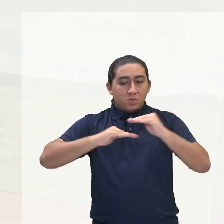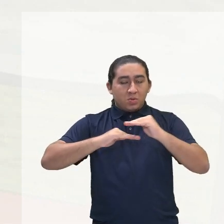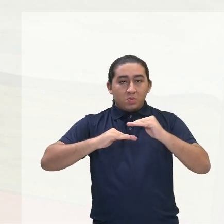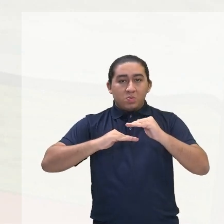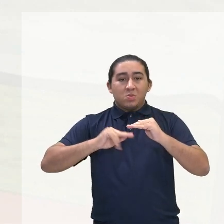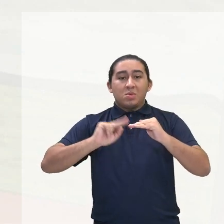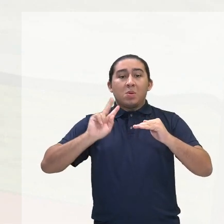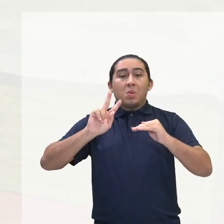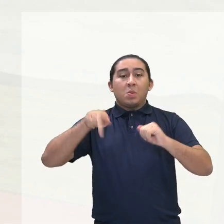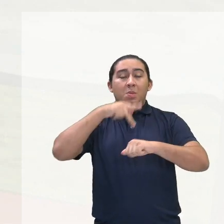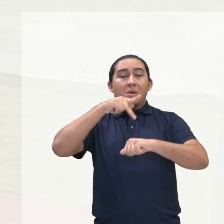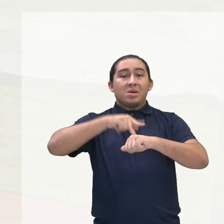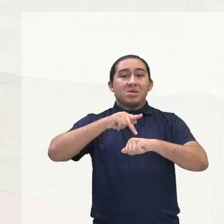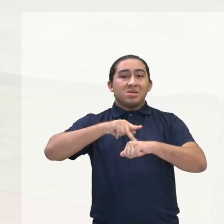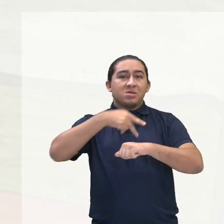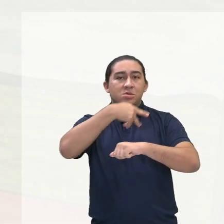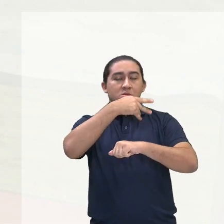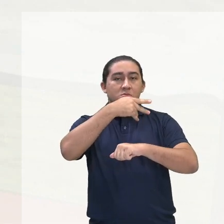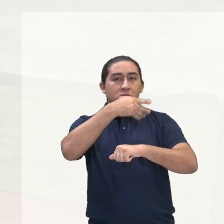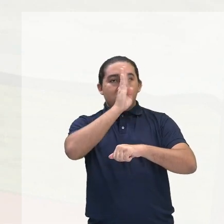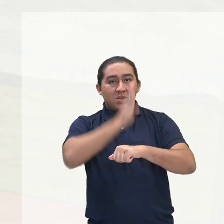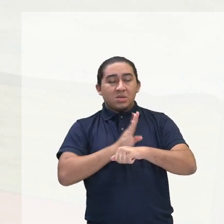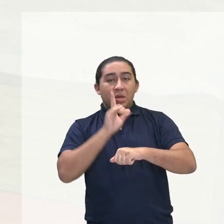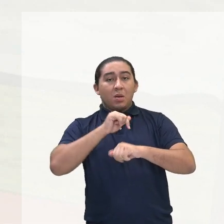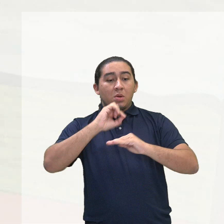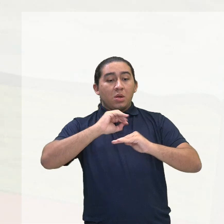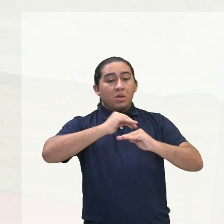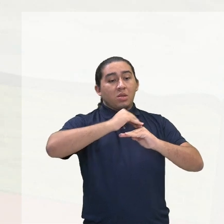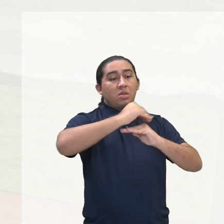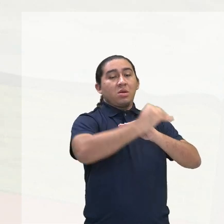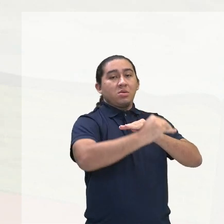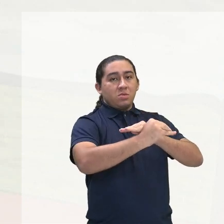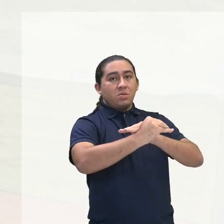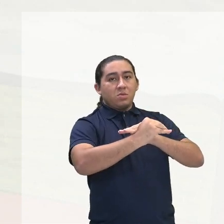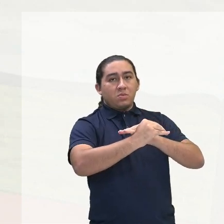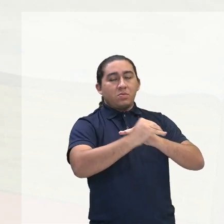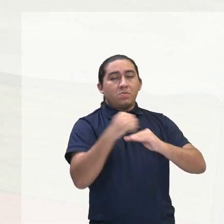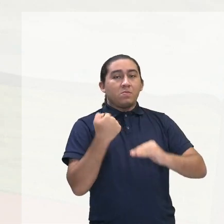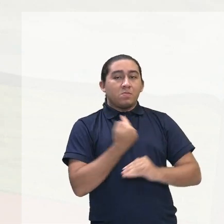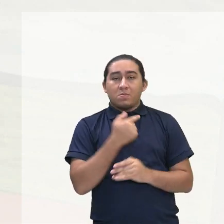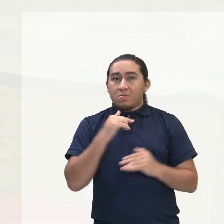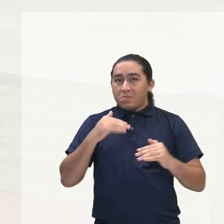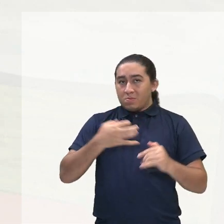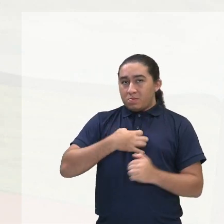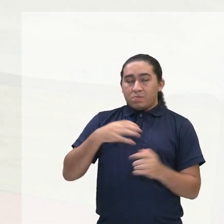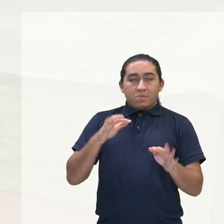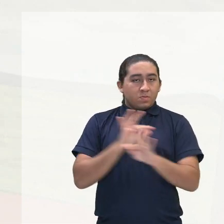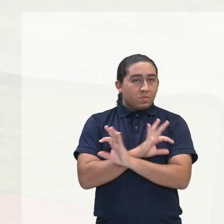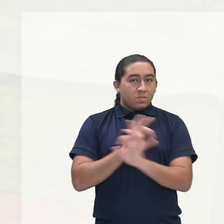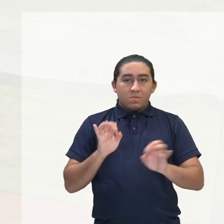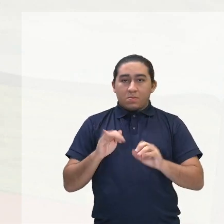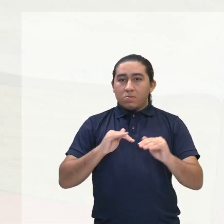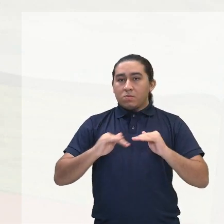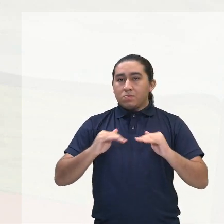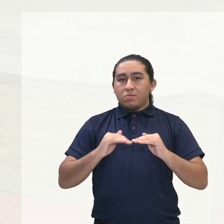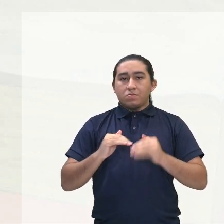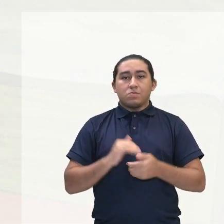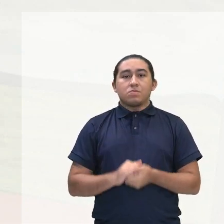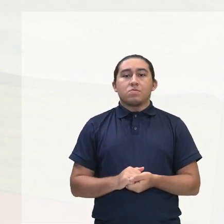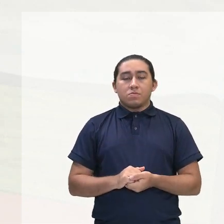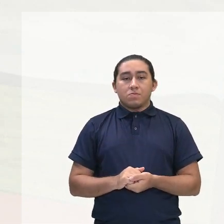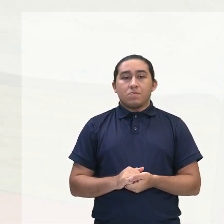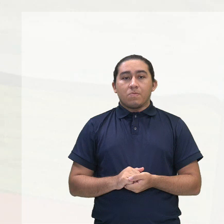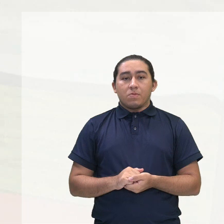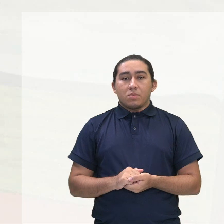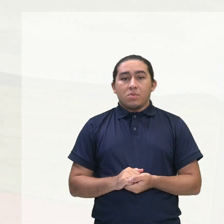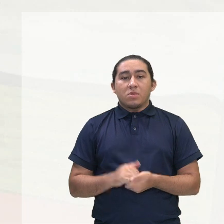fica dentro, né, na parte mais interior ali, então a gente não consegue sentir, por exemplo, terremotos,